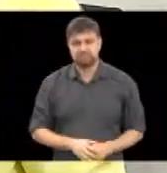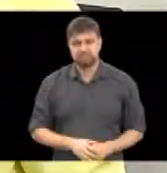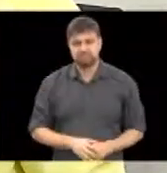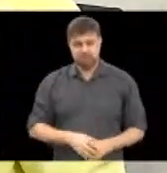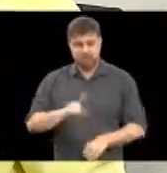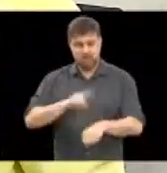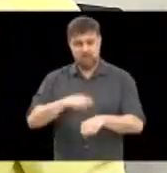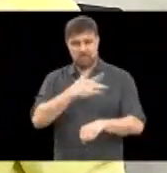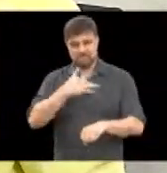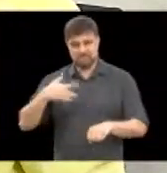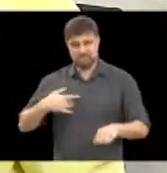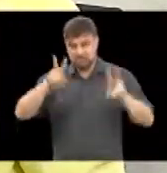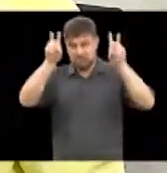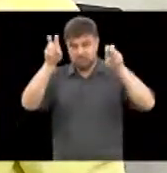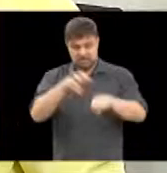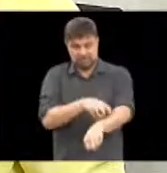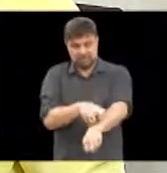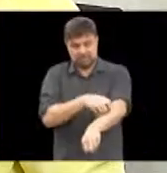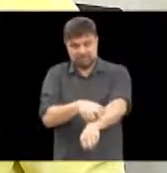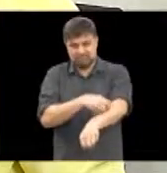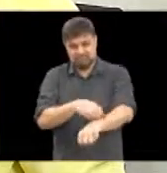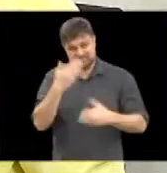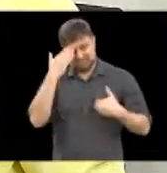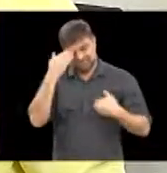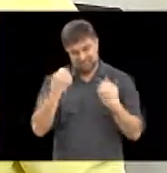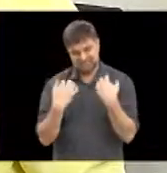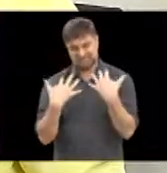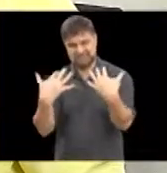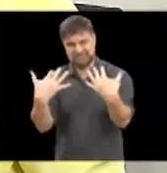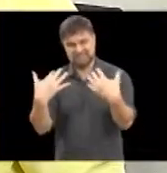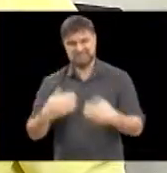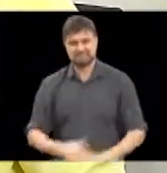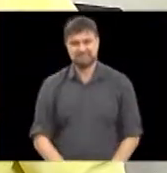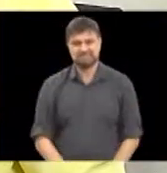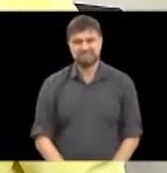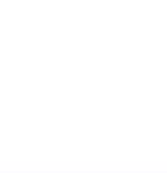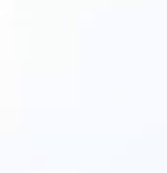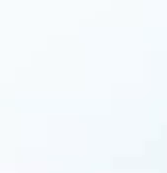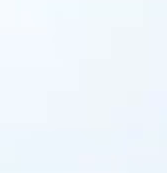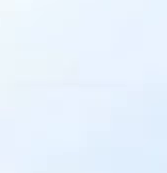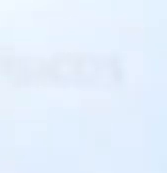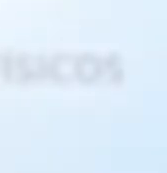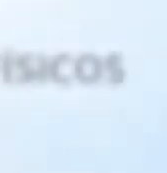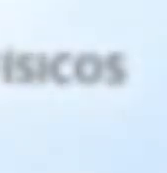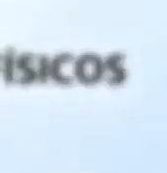Esse foi o Momento Saúde que falou sobre alergias. Obrigada por ter ficado com a gente.